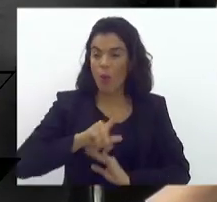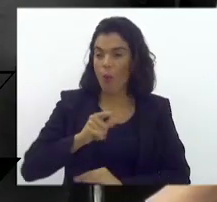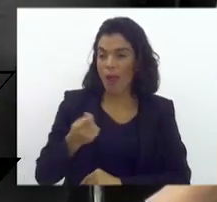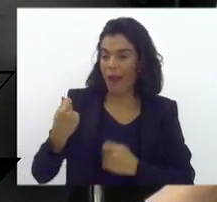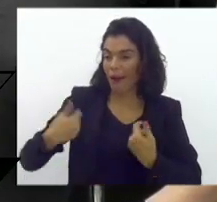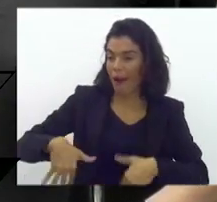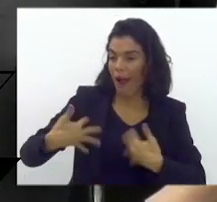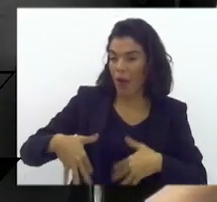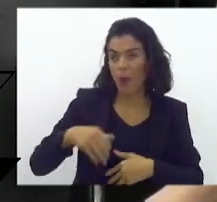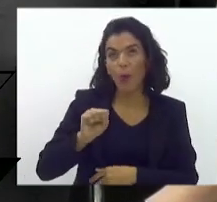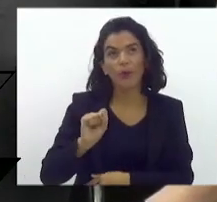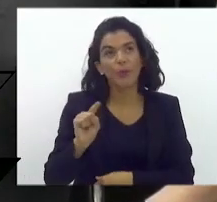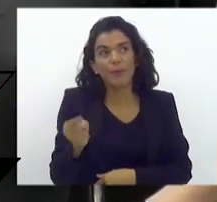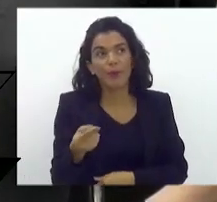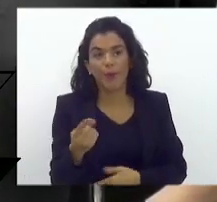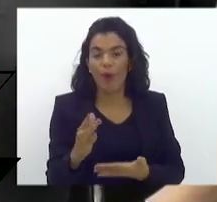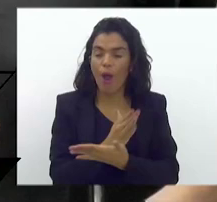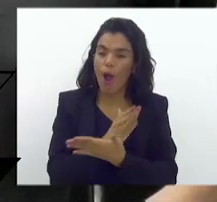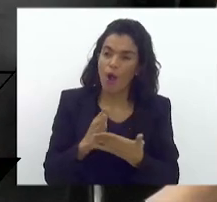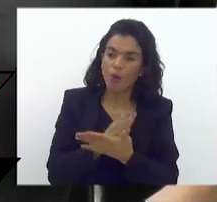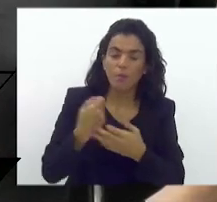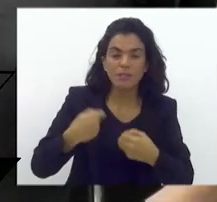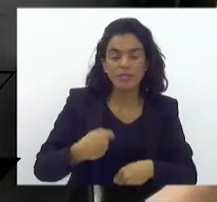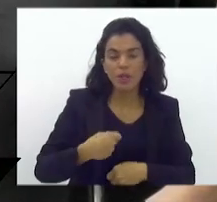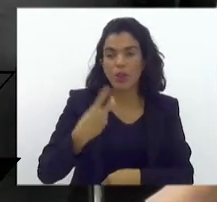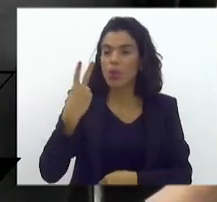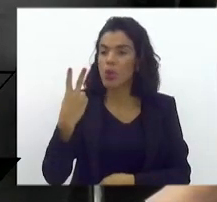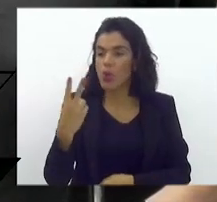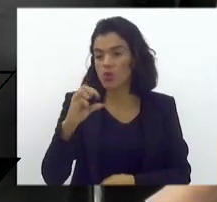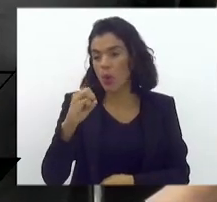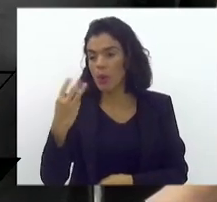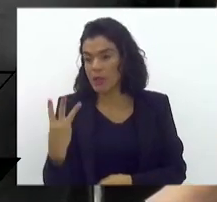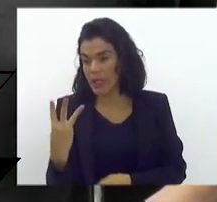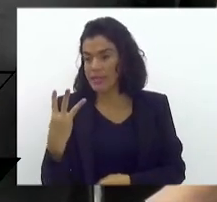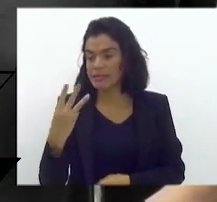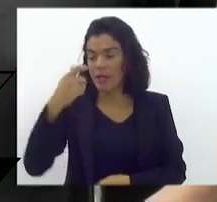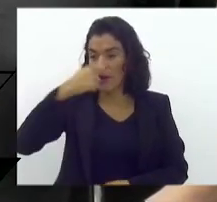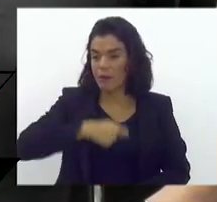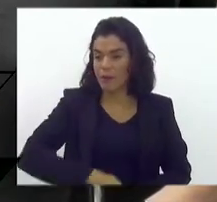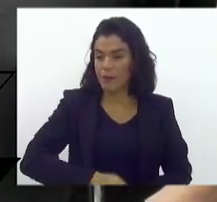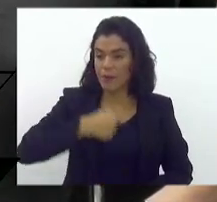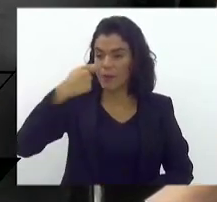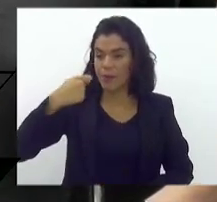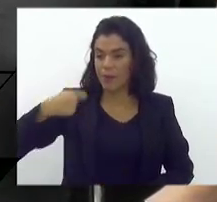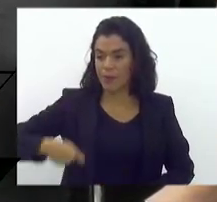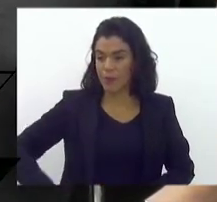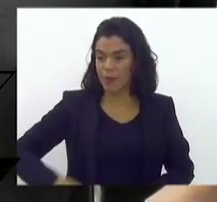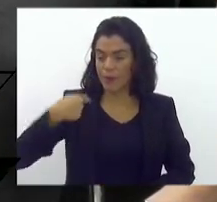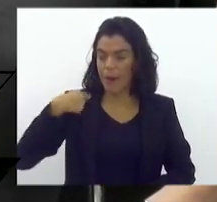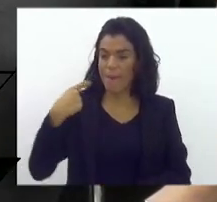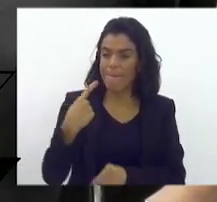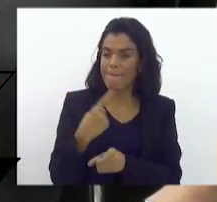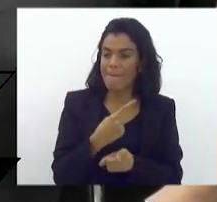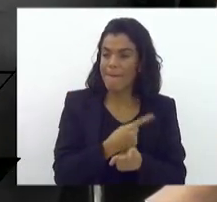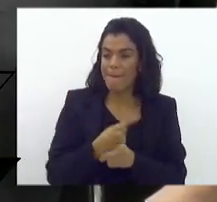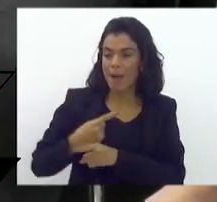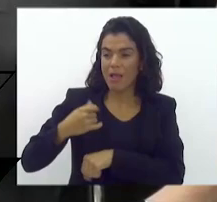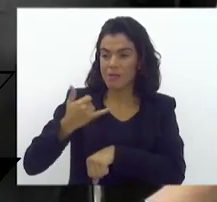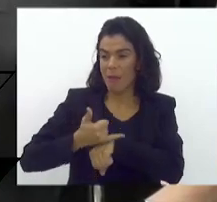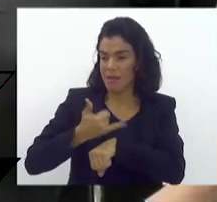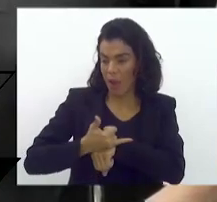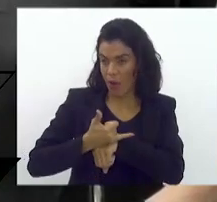8 mil. Se considerar que algumas escolas vão precisar de 2 ou 3, né, vamos colocar que a gente precise de 2 mil a 3 mil